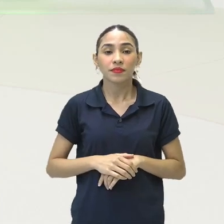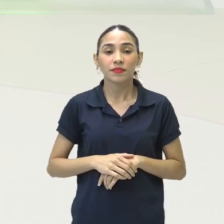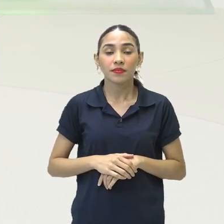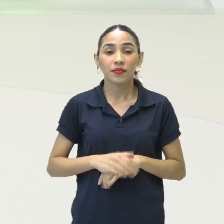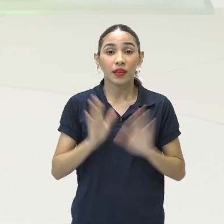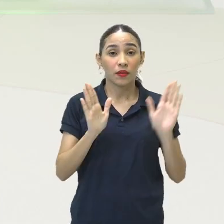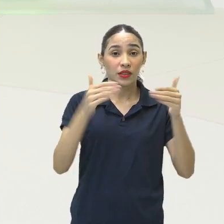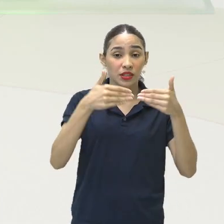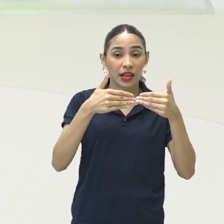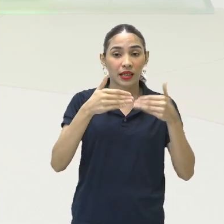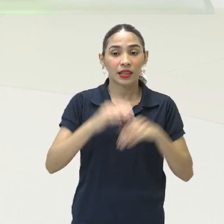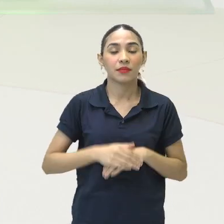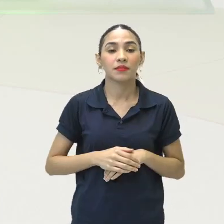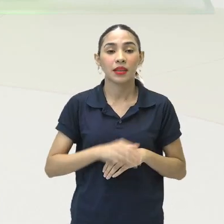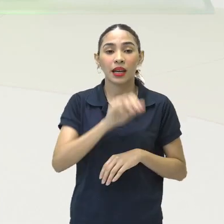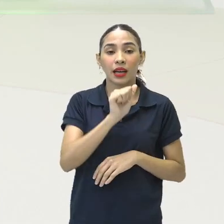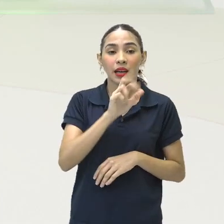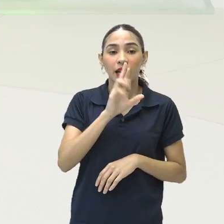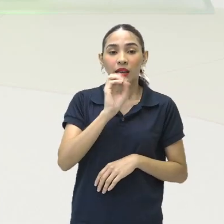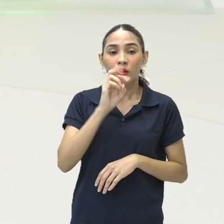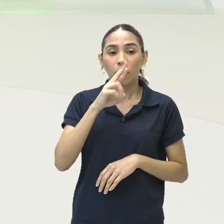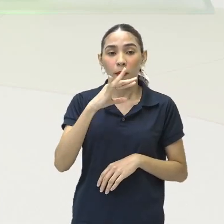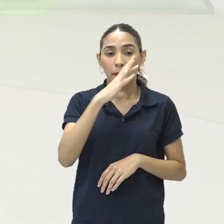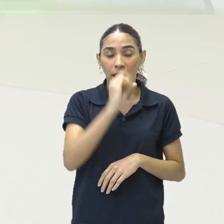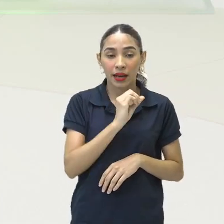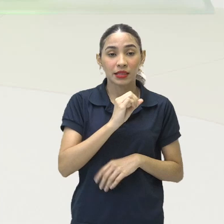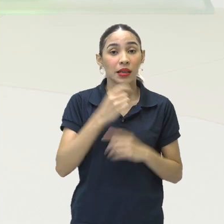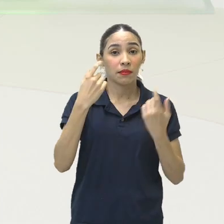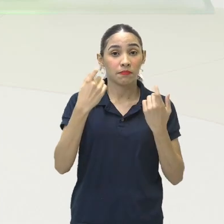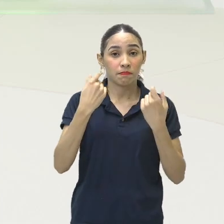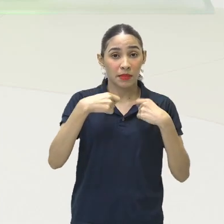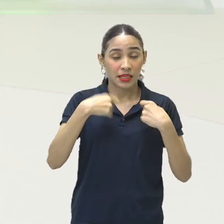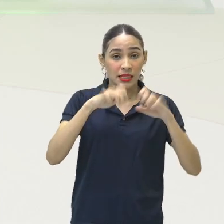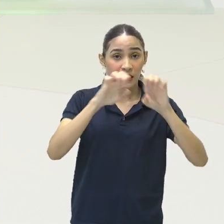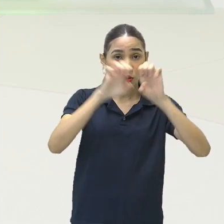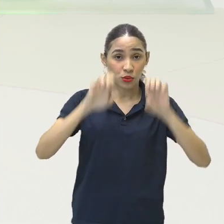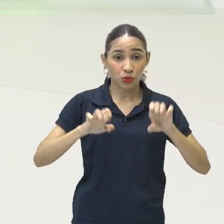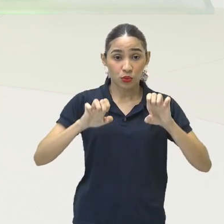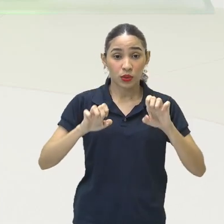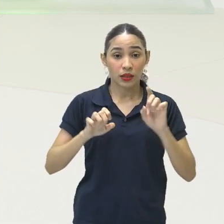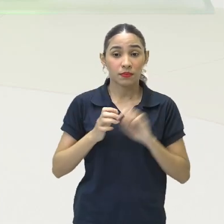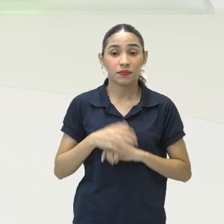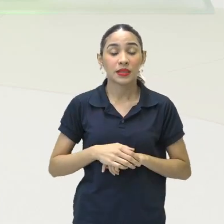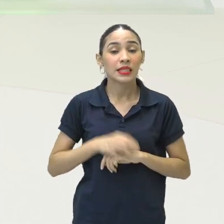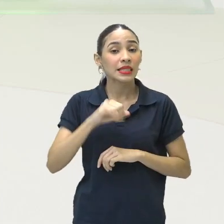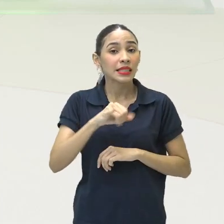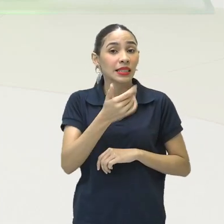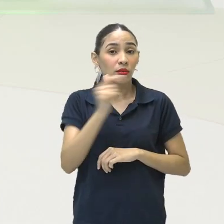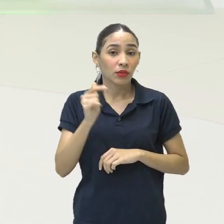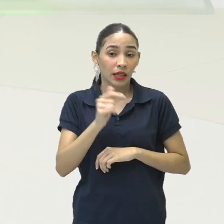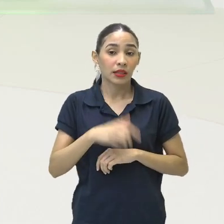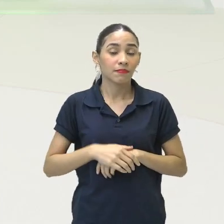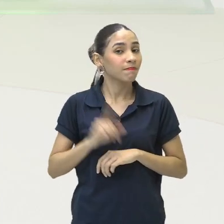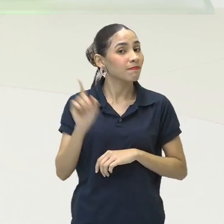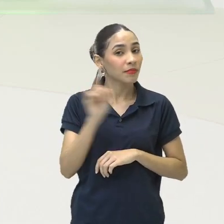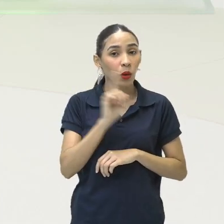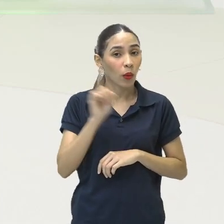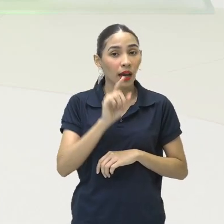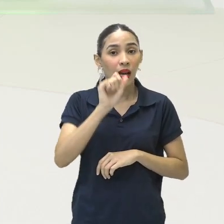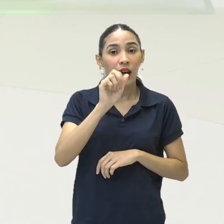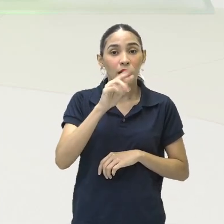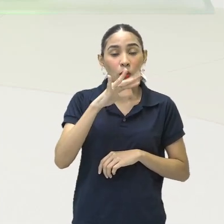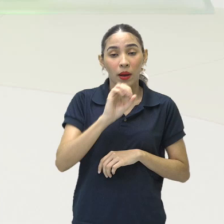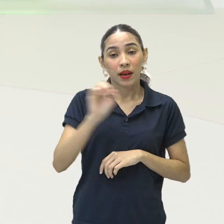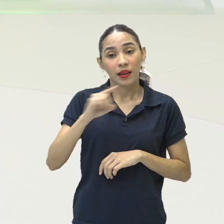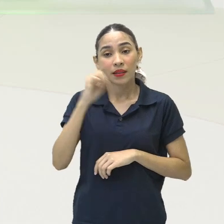cadeia fechada, aromática. Tem que ter esse tipo de estrutura. Se não tiver, não é aromática. Ela vai ser o